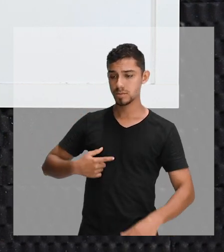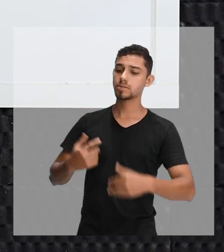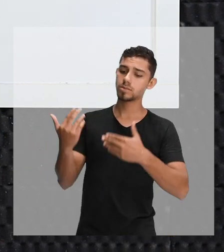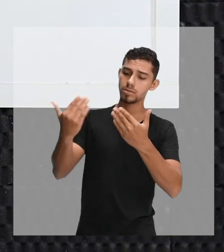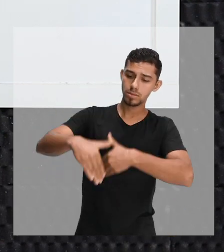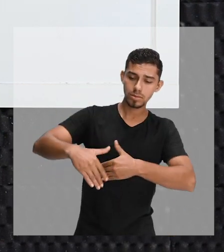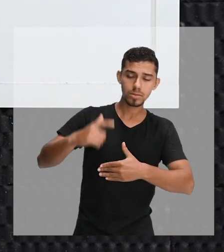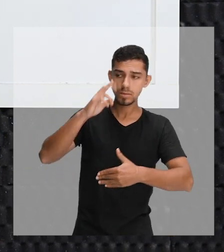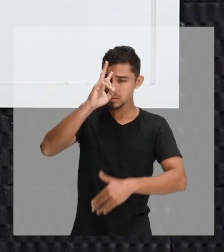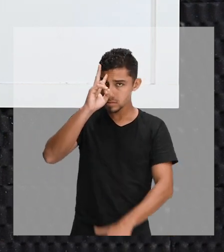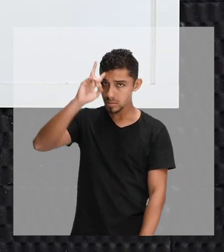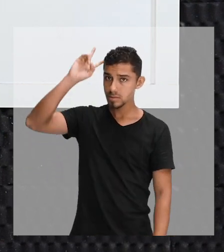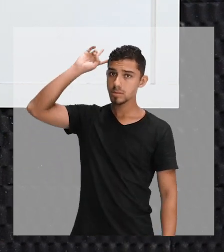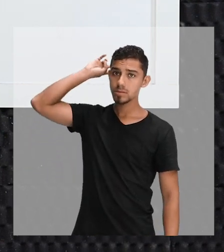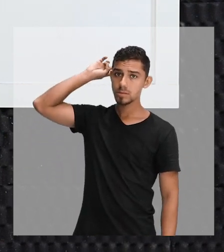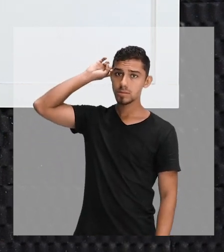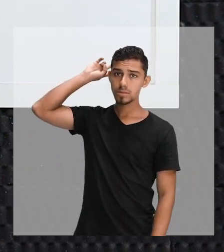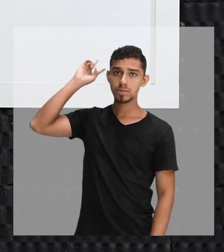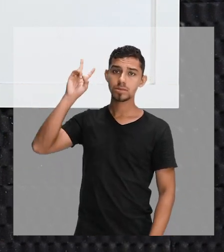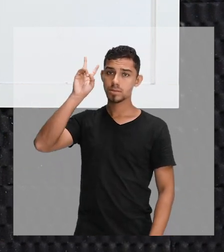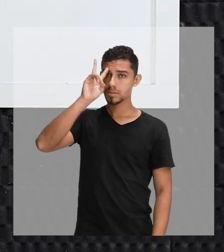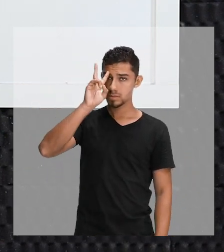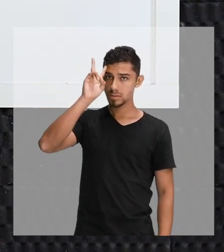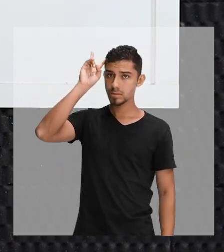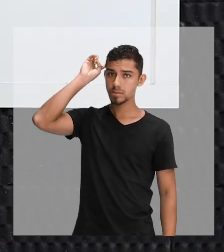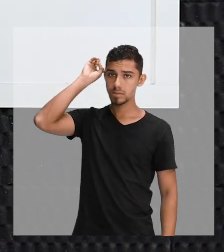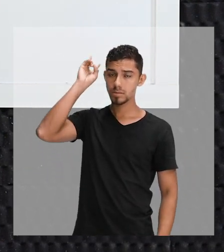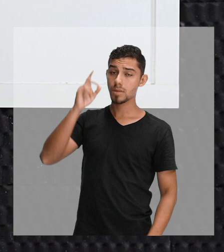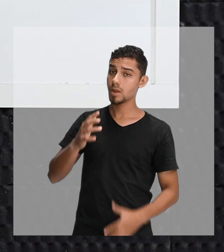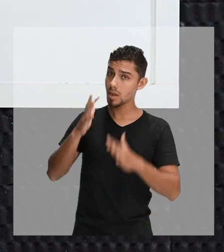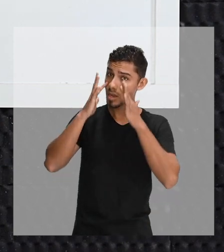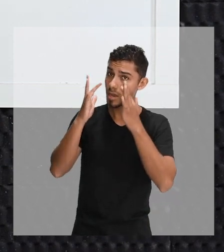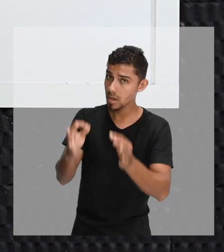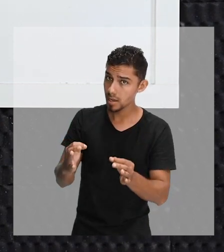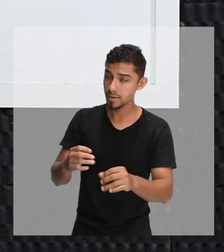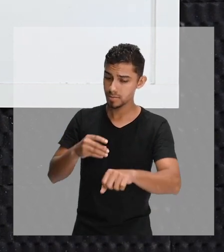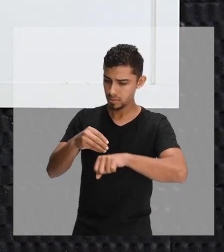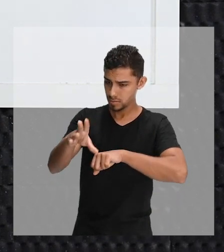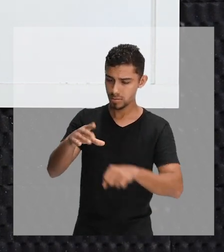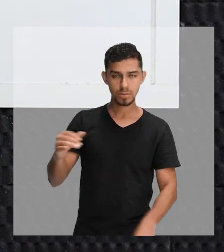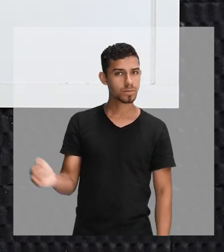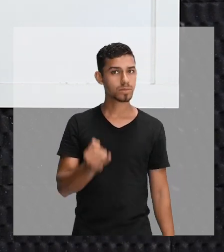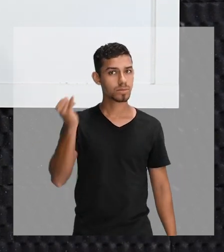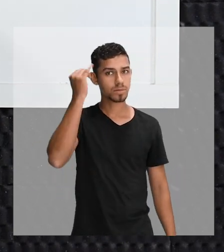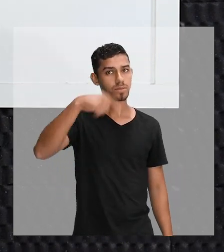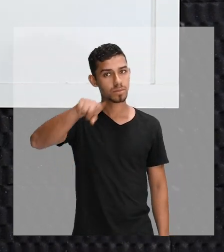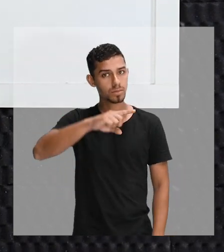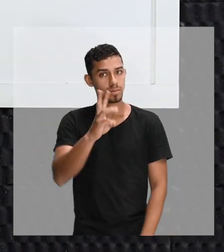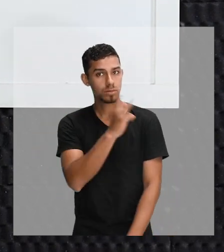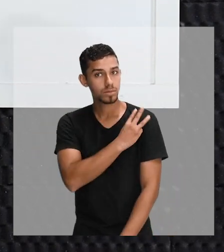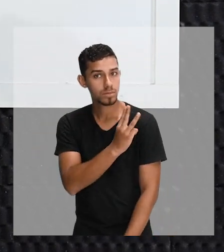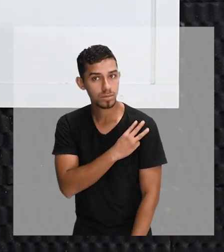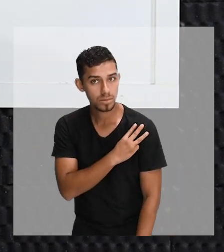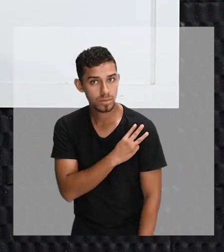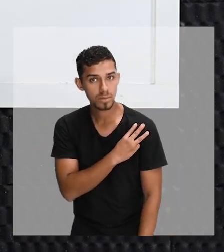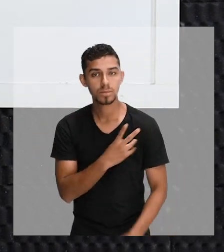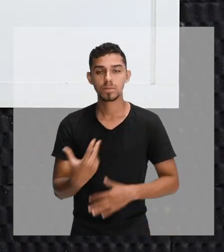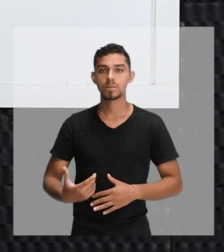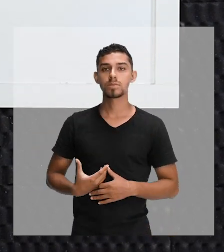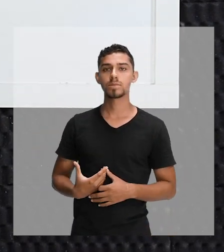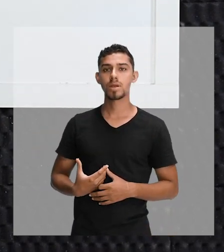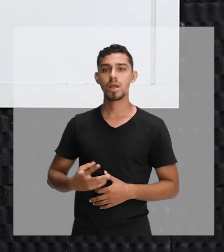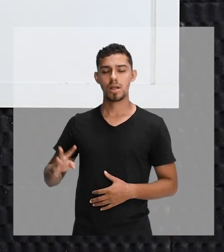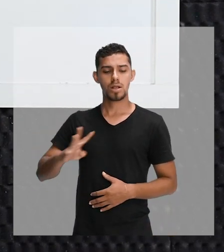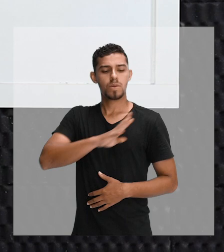vestibular, preste atenção nessa palavra participação. Olha uma dica importante, principalmente para você terceironista.